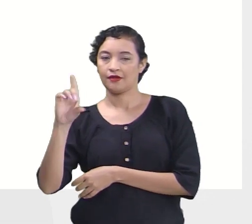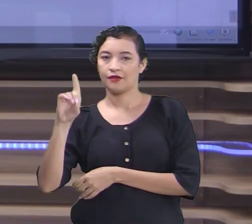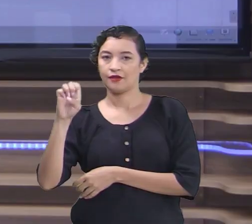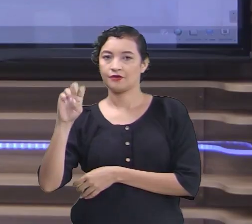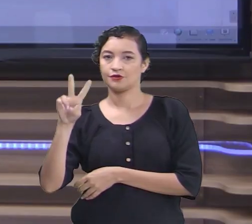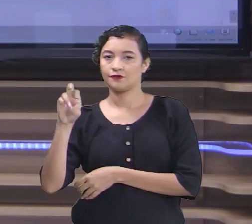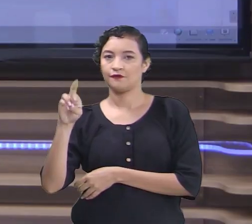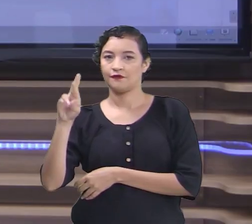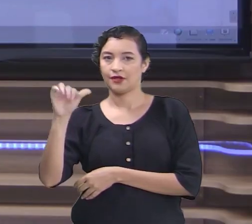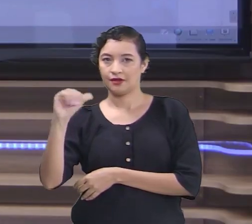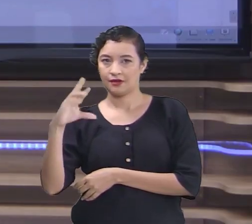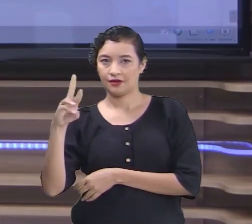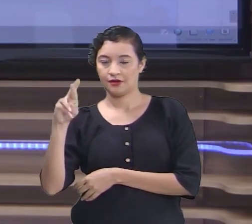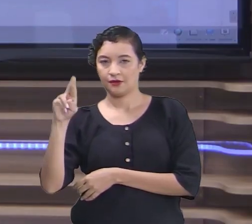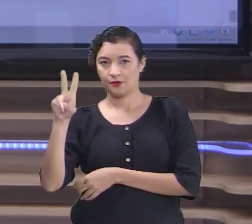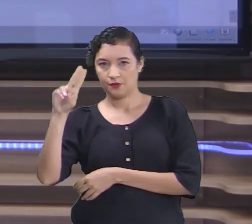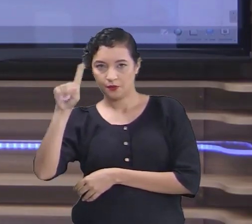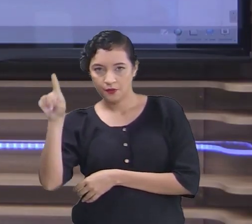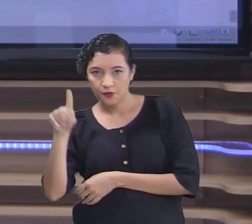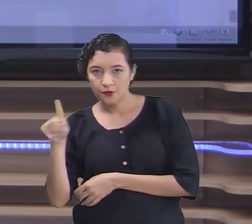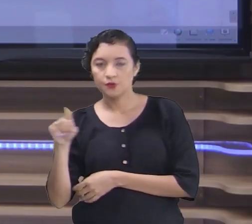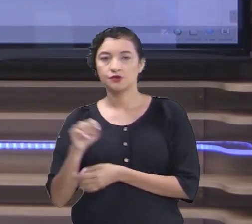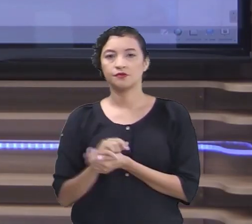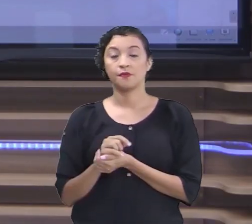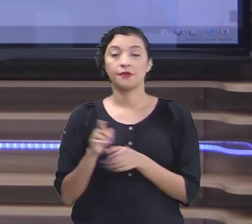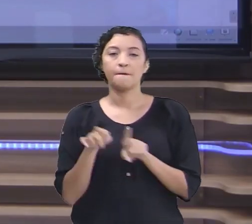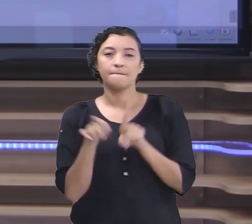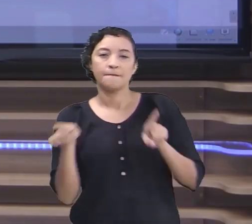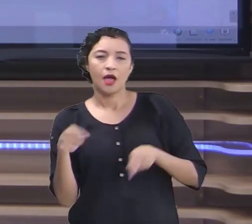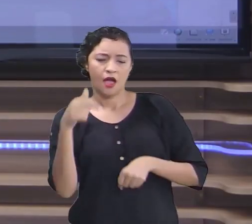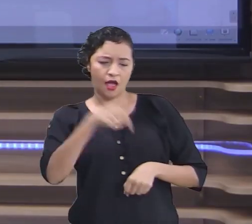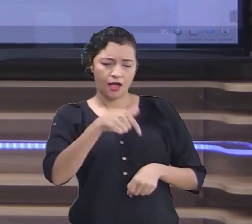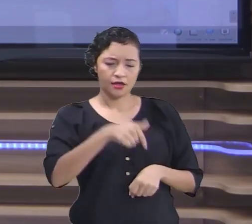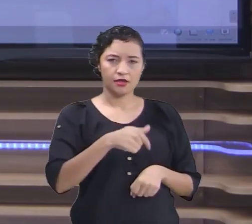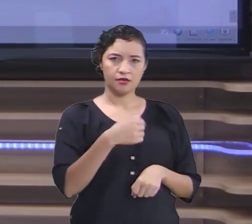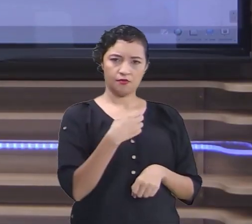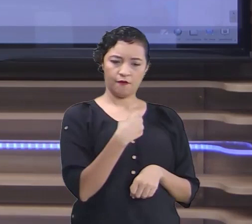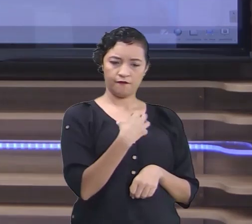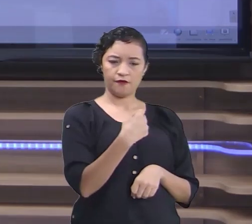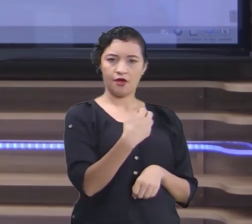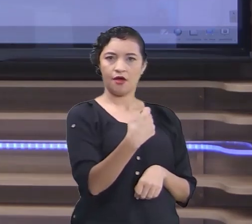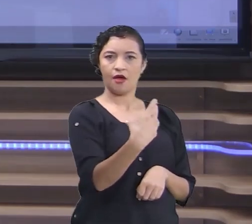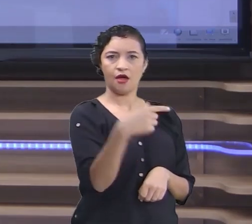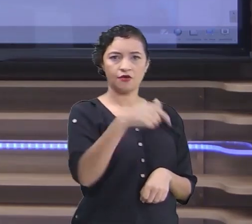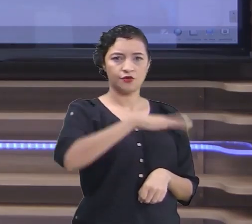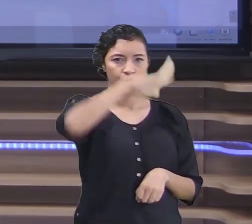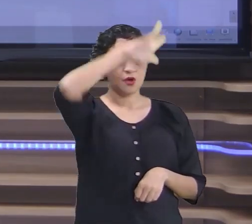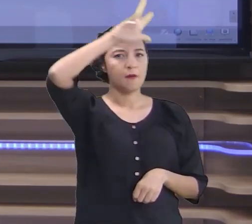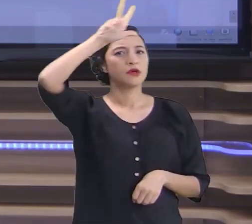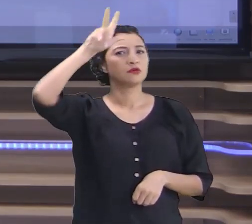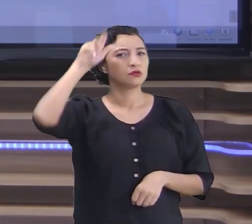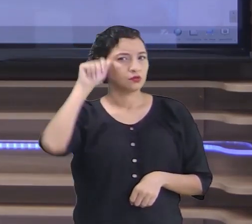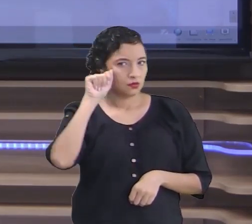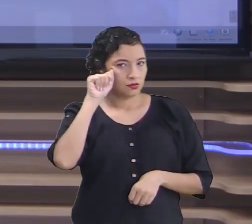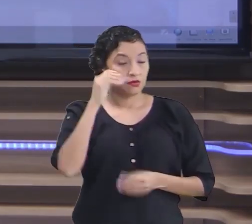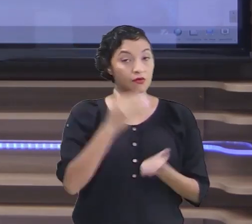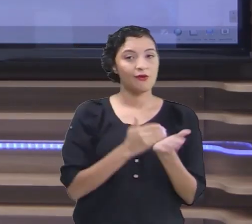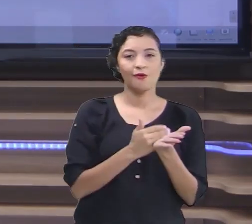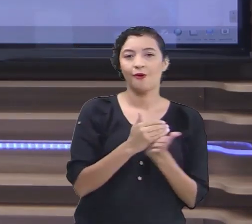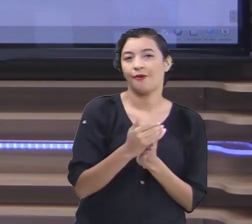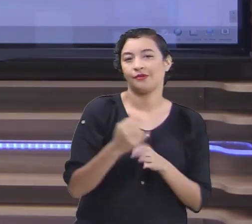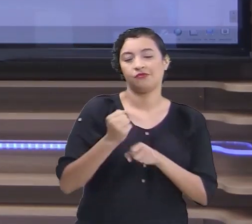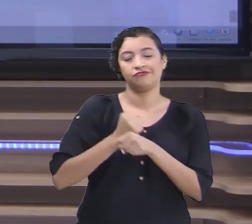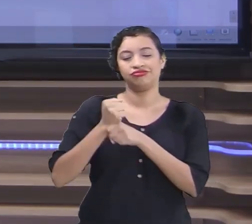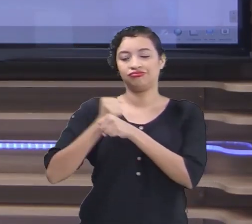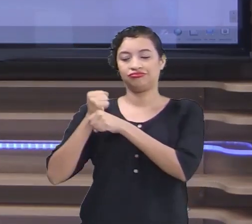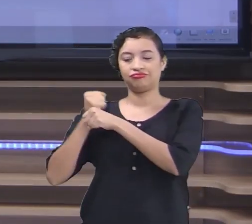novo. A viagem pelo Amazonas começou há muito tempo atrás. Você fala, professor, mas como